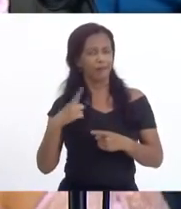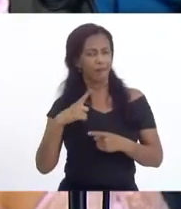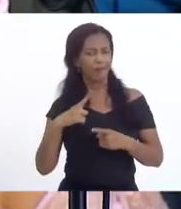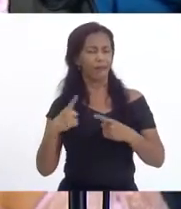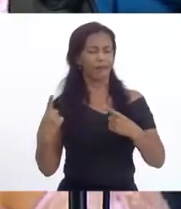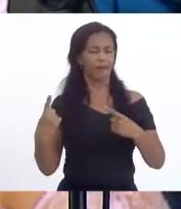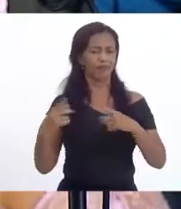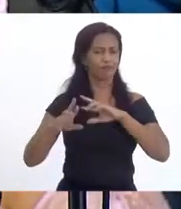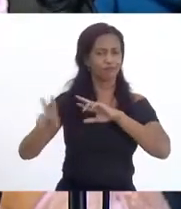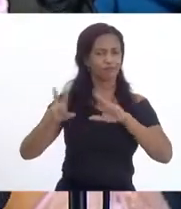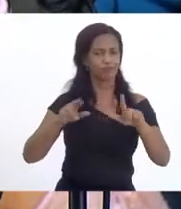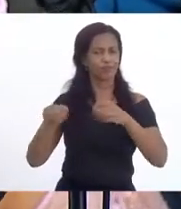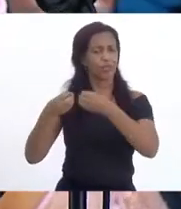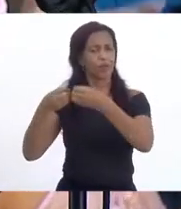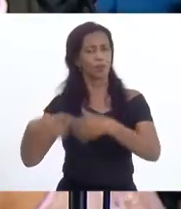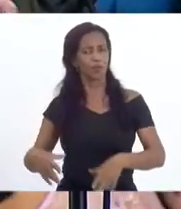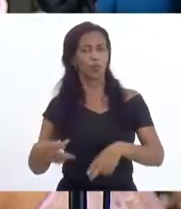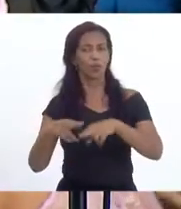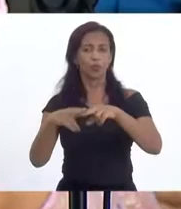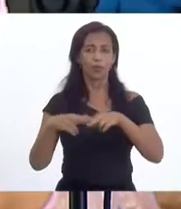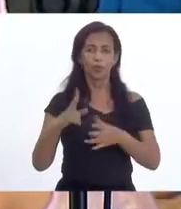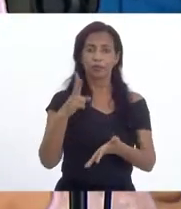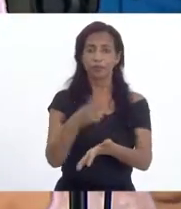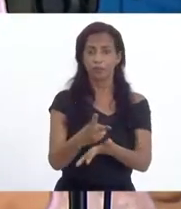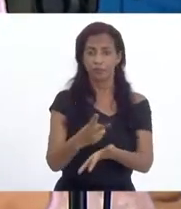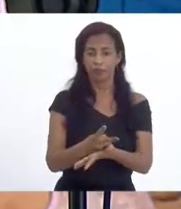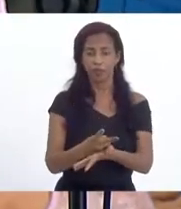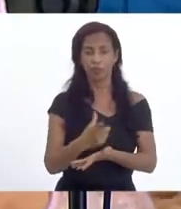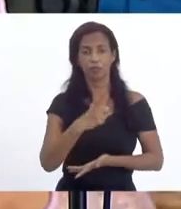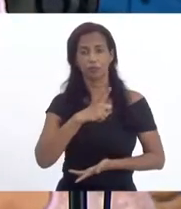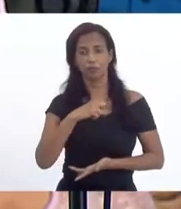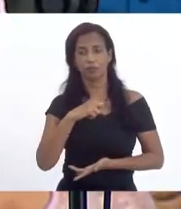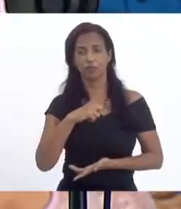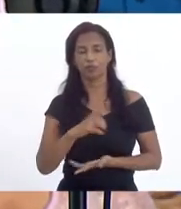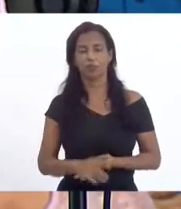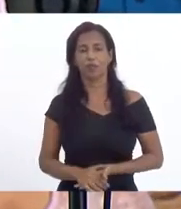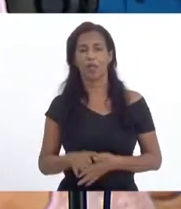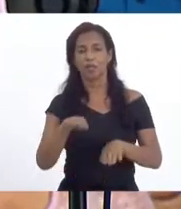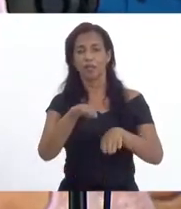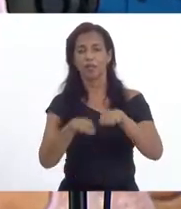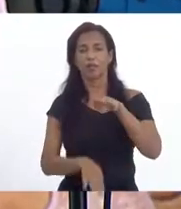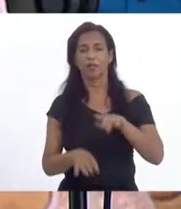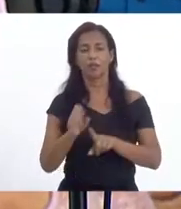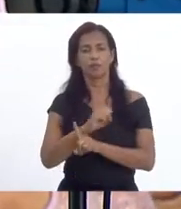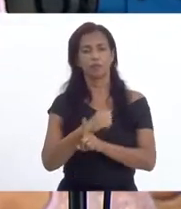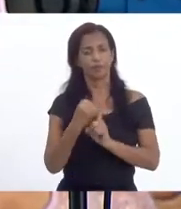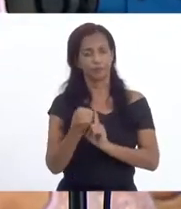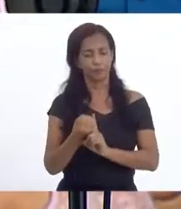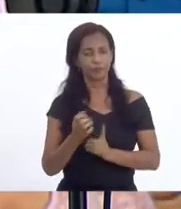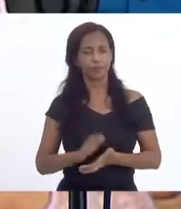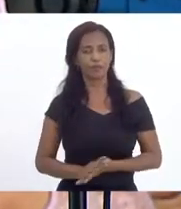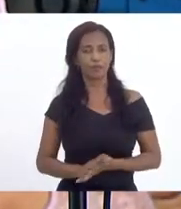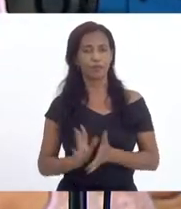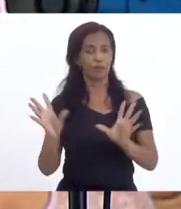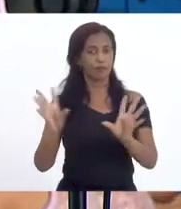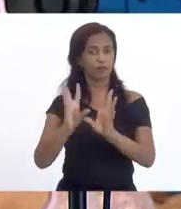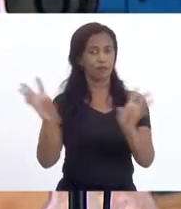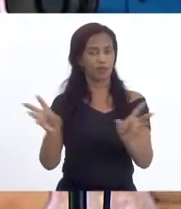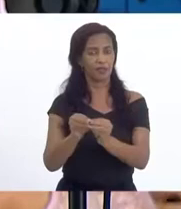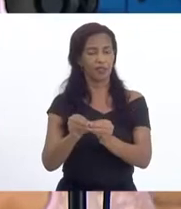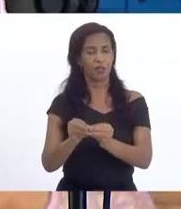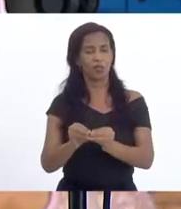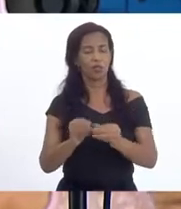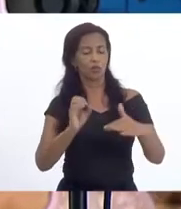realmente e há prejuízo, por isso mesmo que existem as desigualdades sociais. Mas, finalizando, sobre o